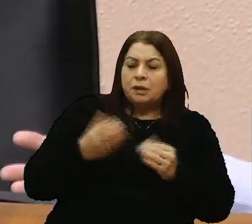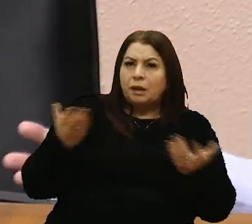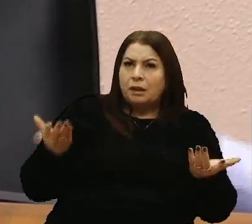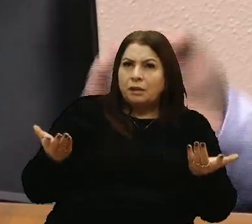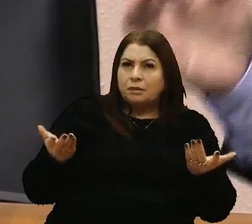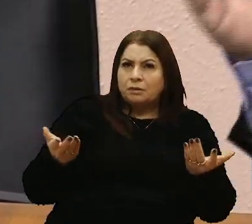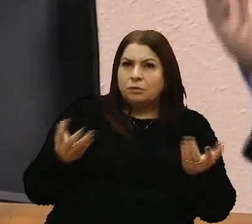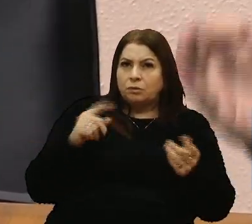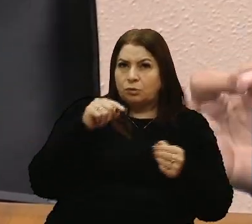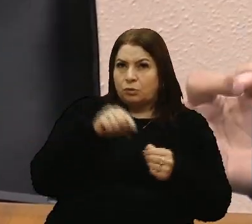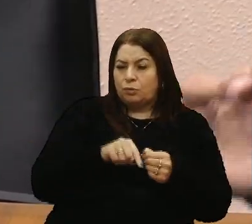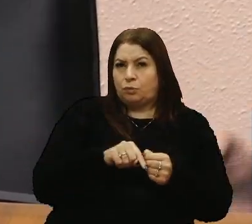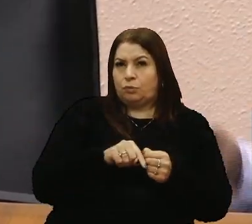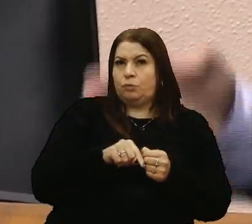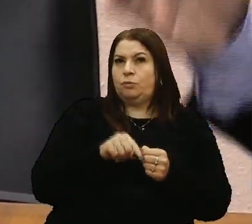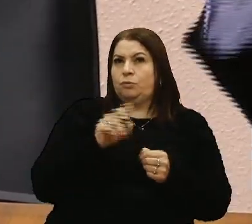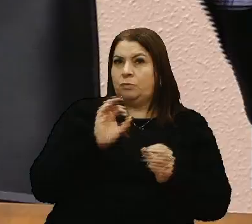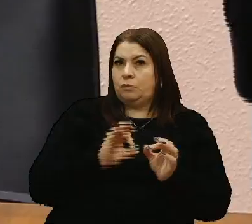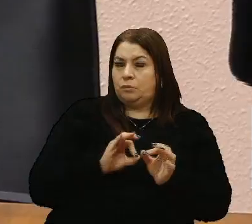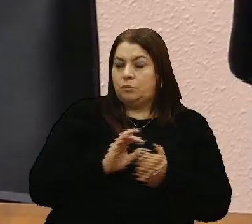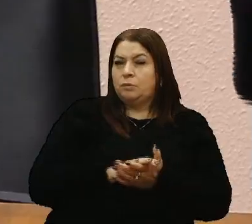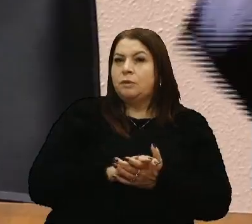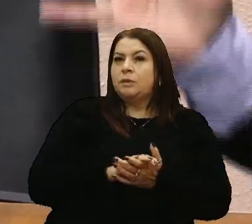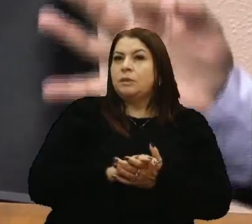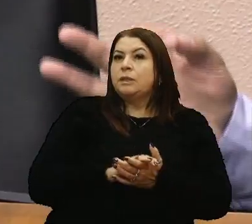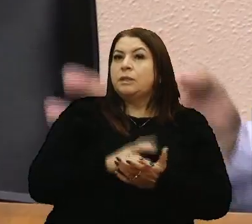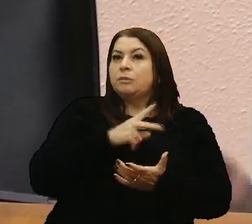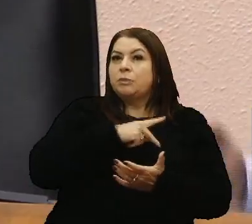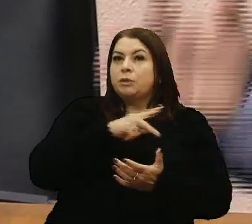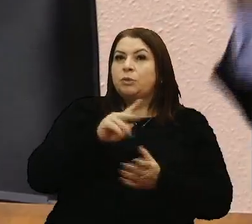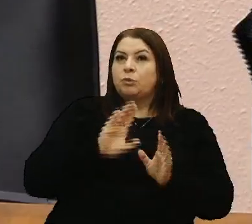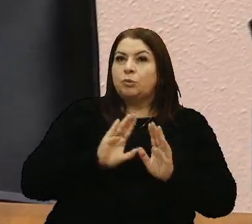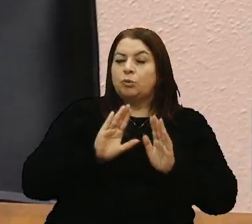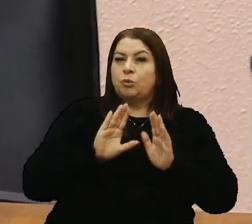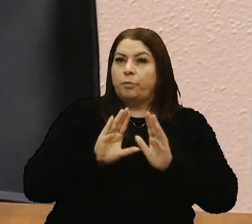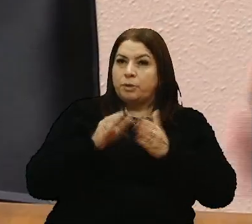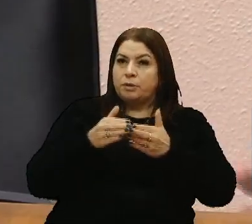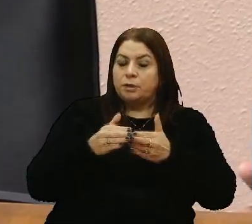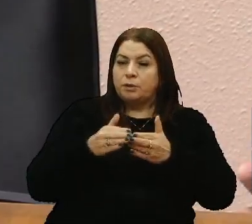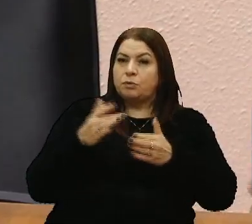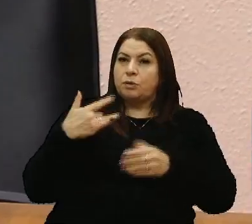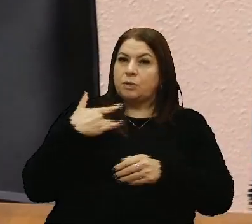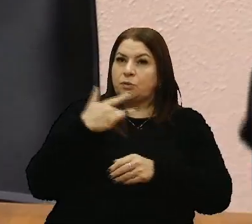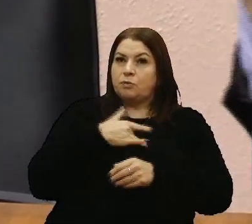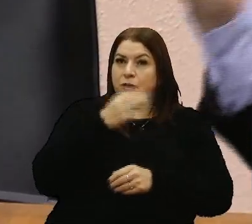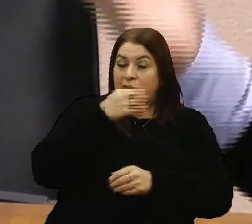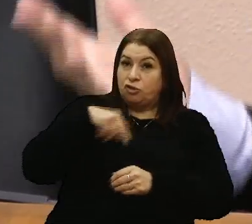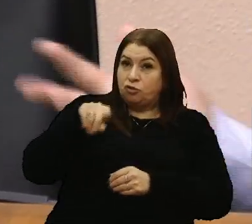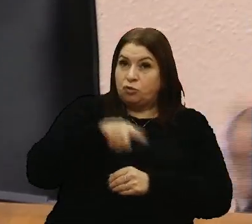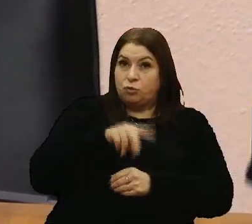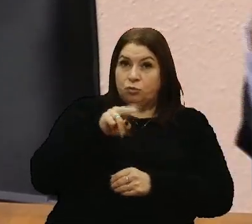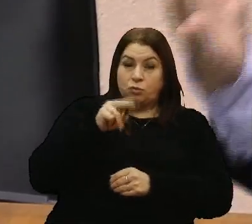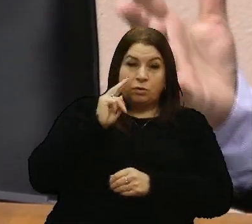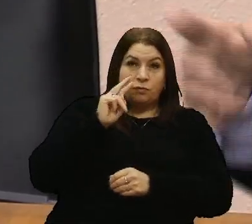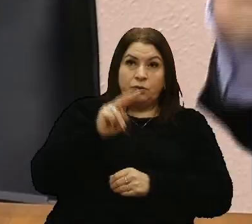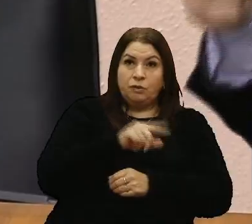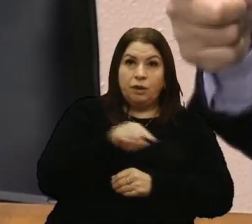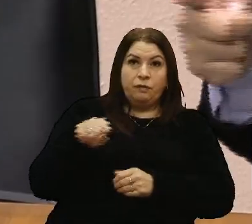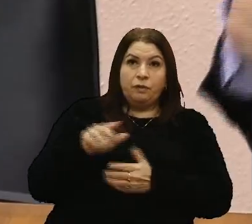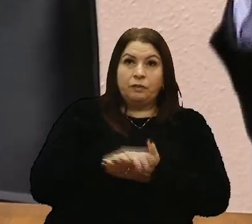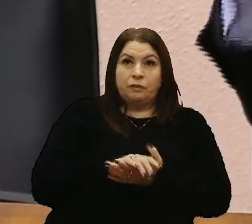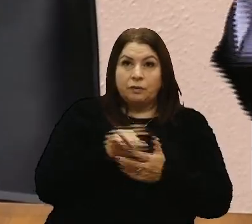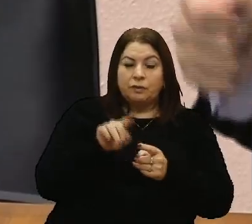tudo sendo encaminhado. Então é isso. Tem um presidente da Comissão de Saúde que é de Caxias, que nunca se viu, não sei. Eu sei